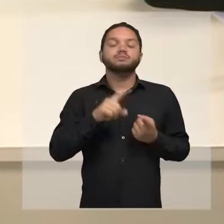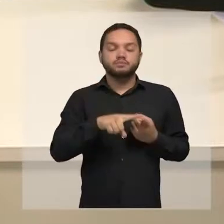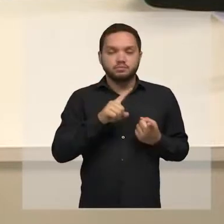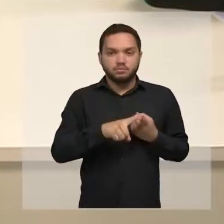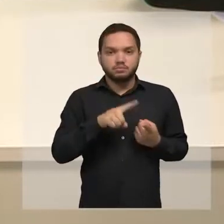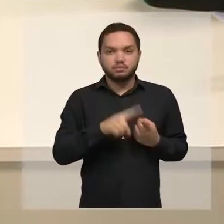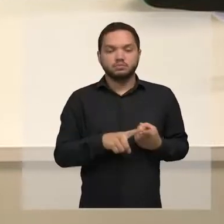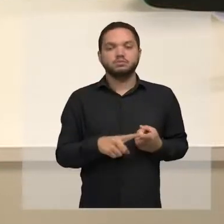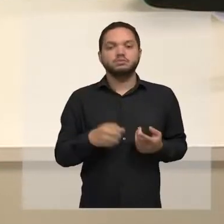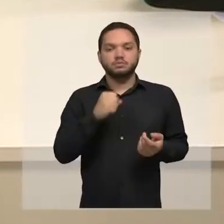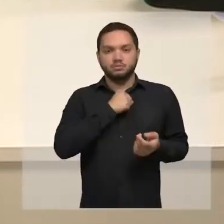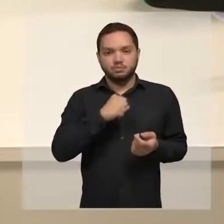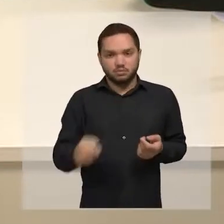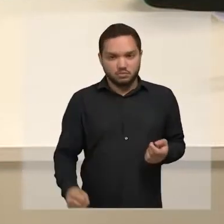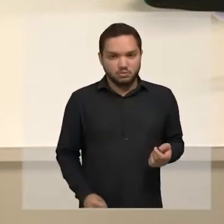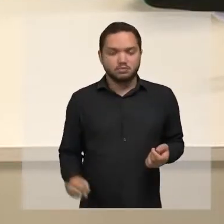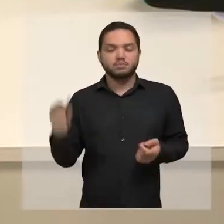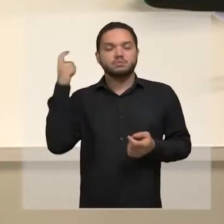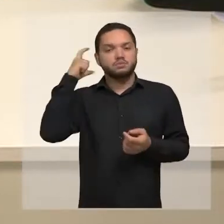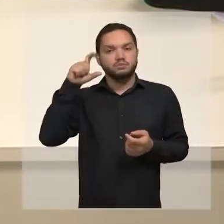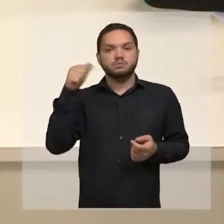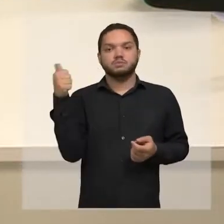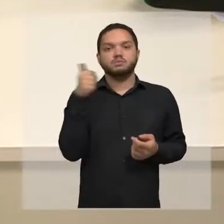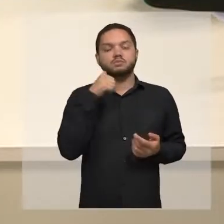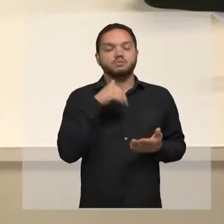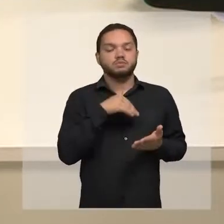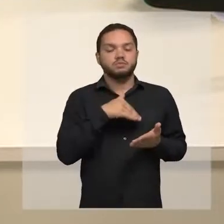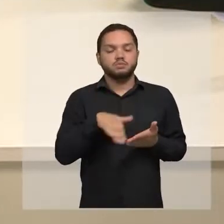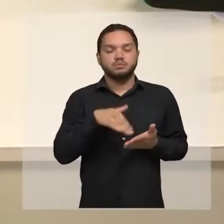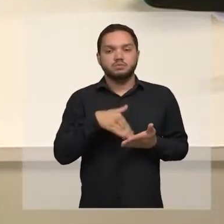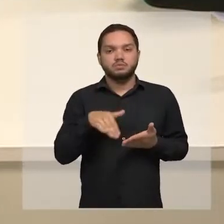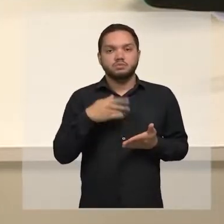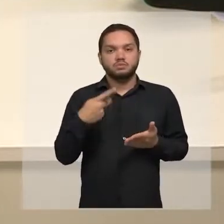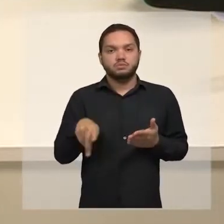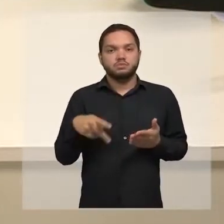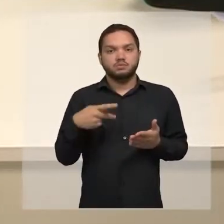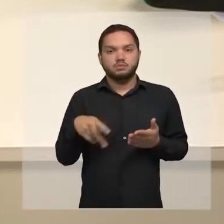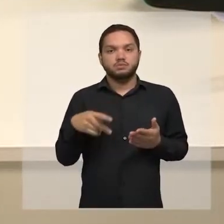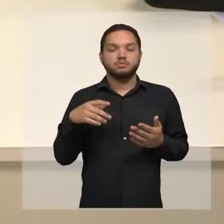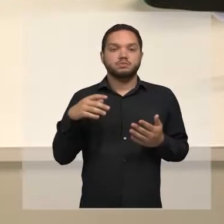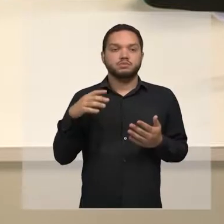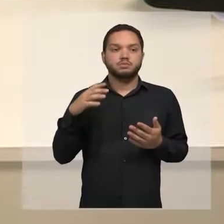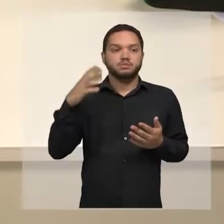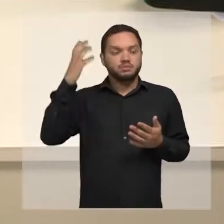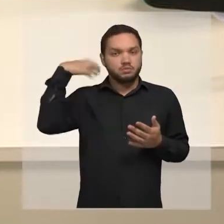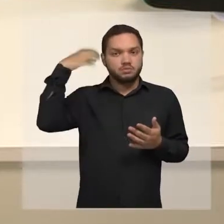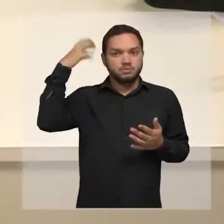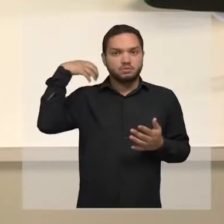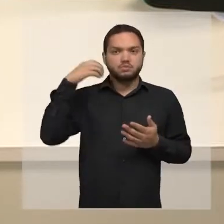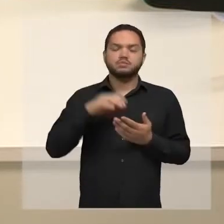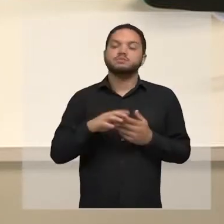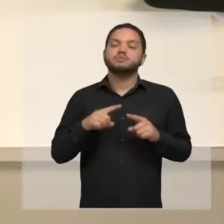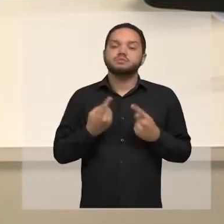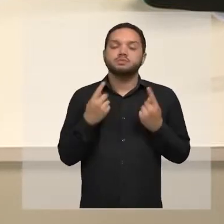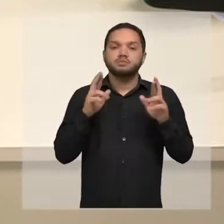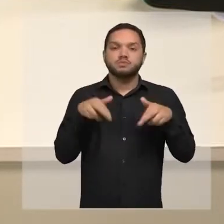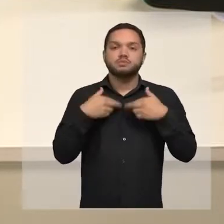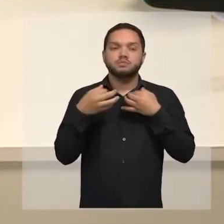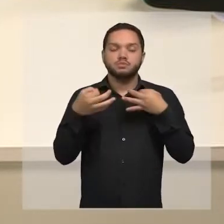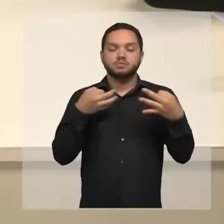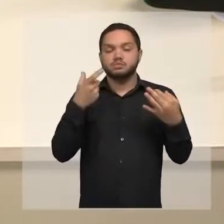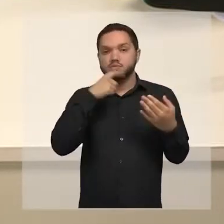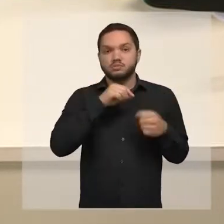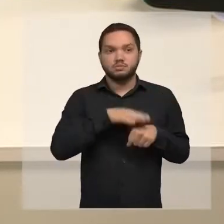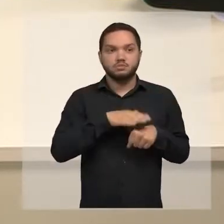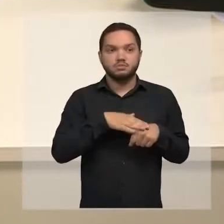federal. O senador Cid Gomes. E o primeiro secretário da Casa, o deputado Evandro Leitão. Mas a audiência